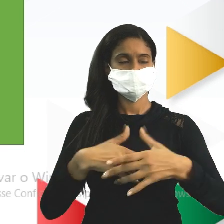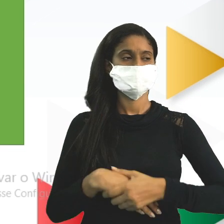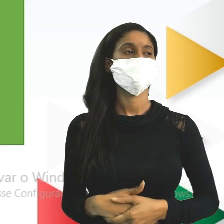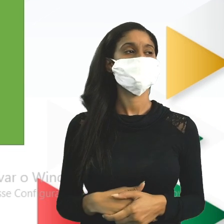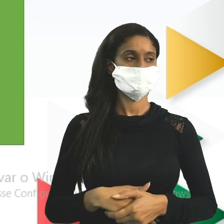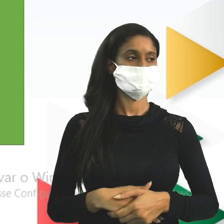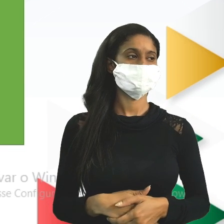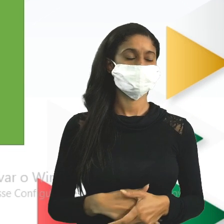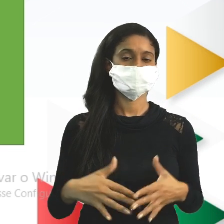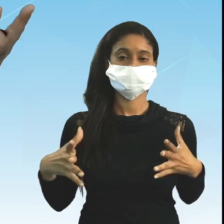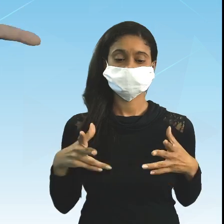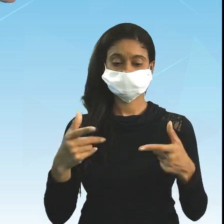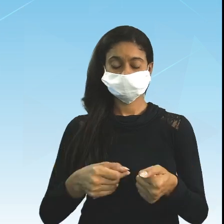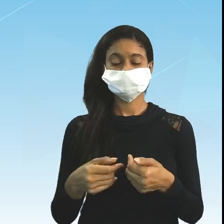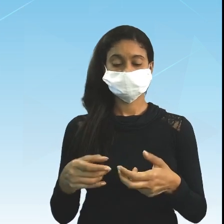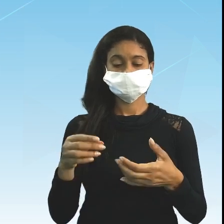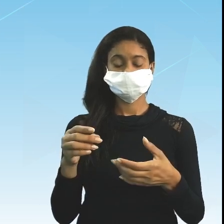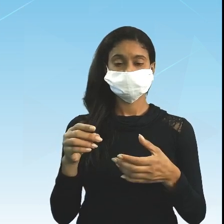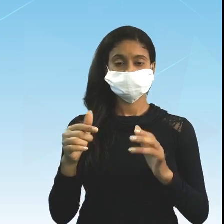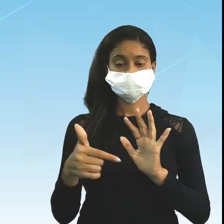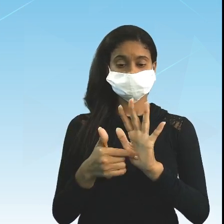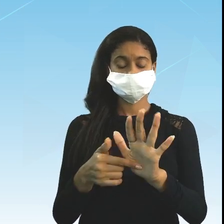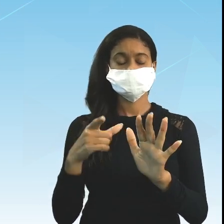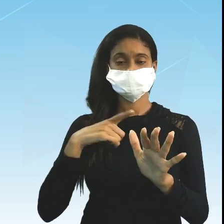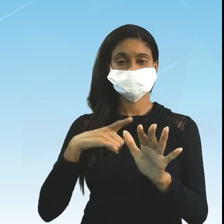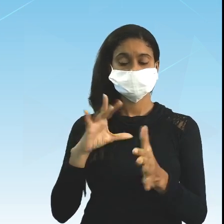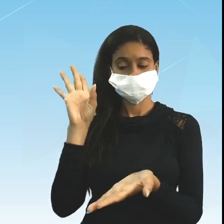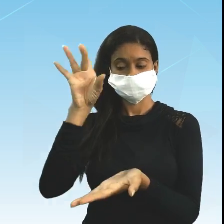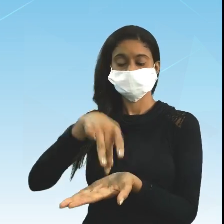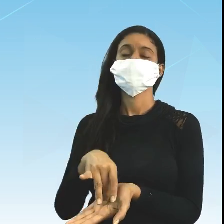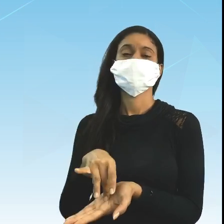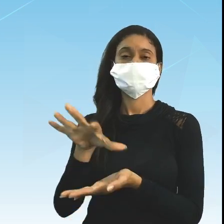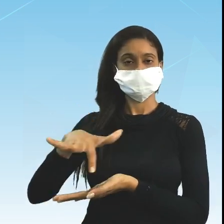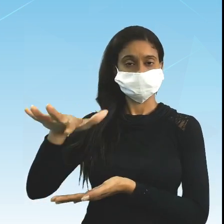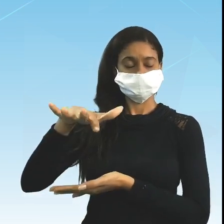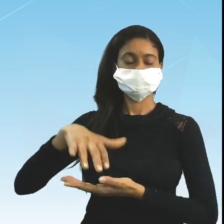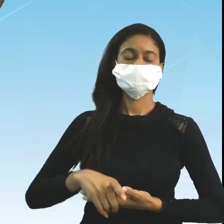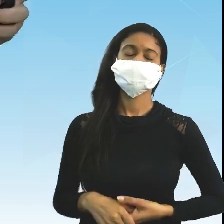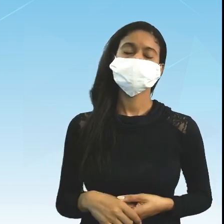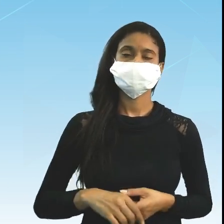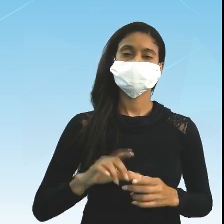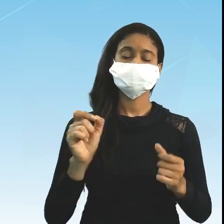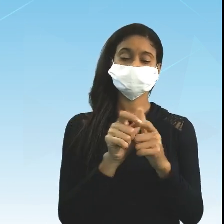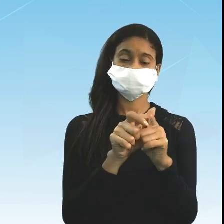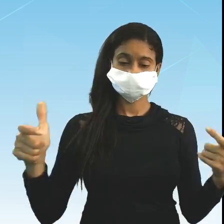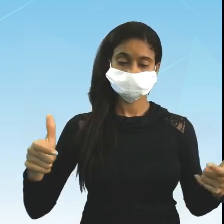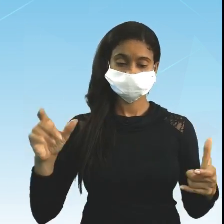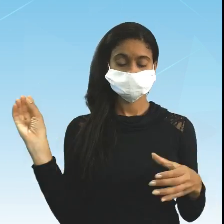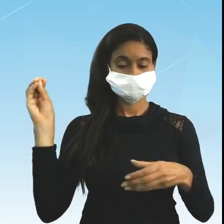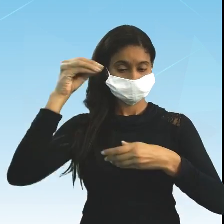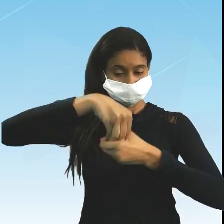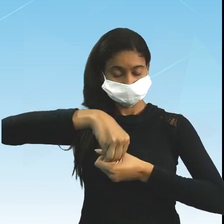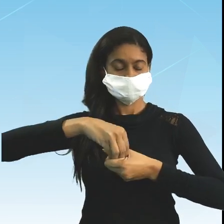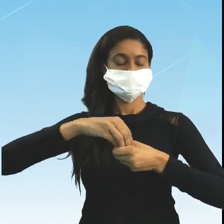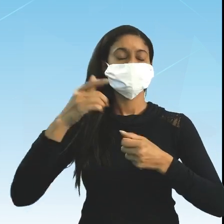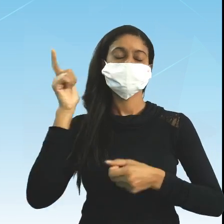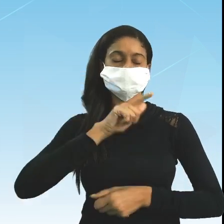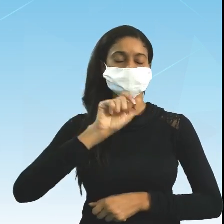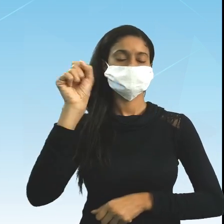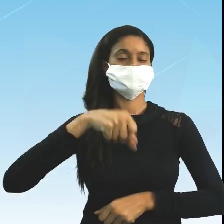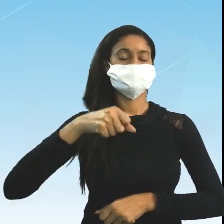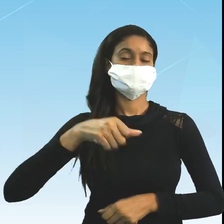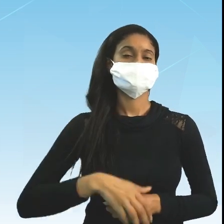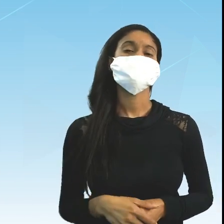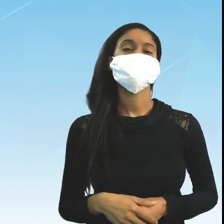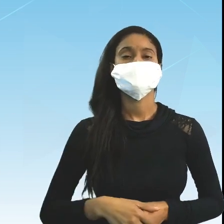você sabe que é tudo uma representação do que é na realidade. Então, o que for bem grande, para caber tudo nesse mapinha, vai ter que